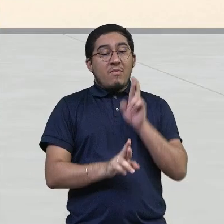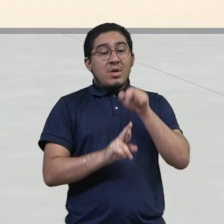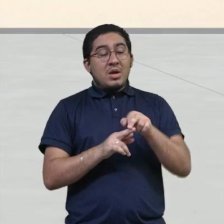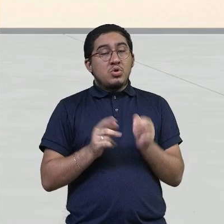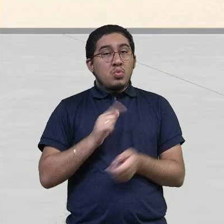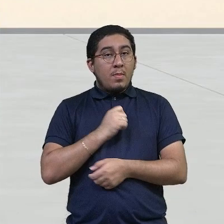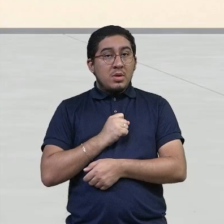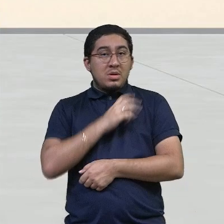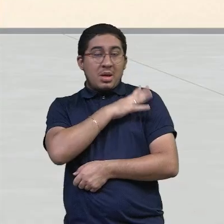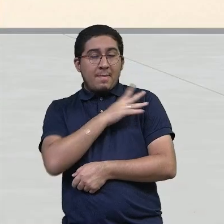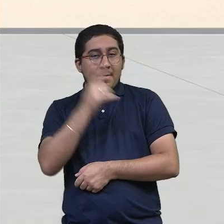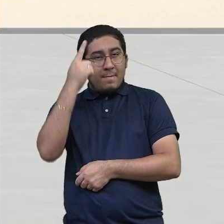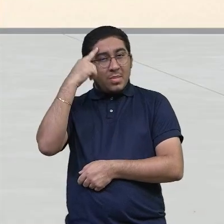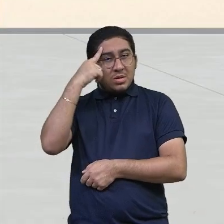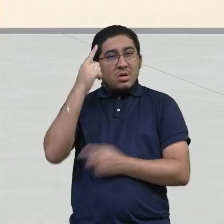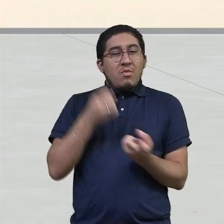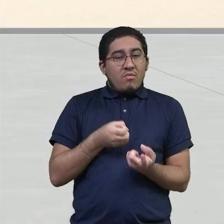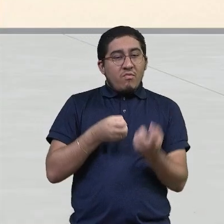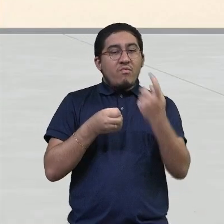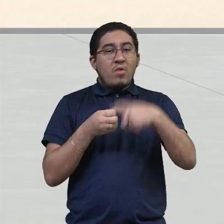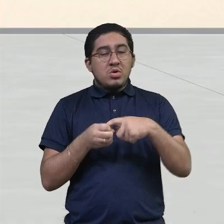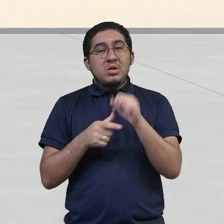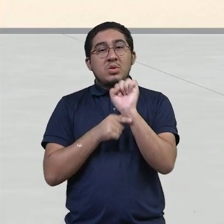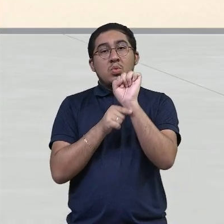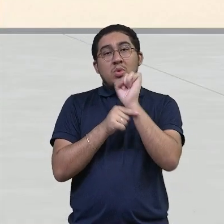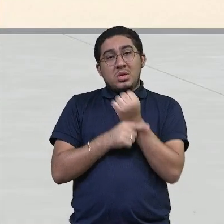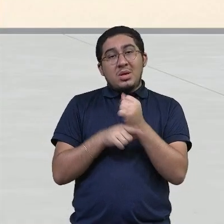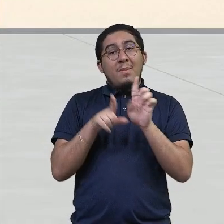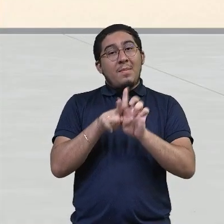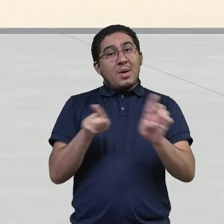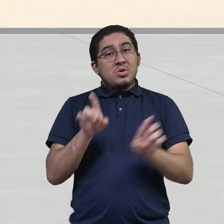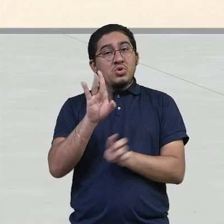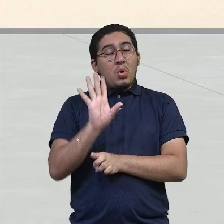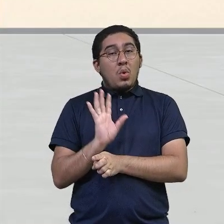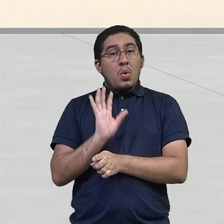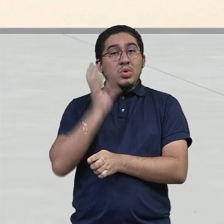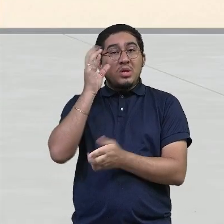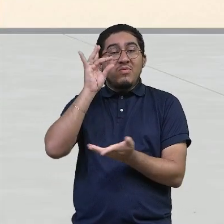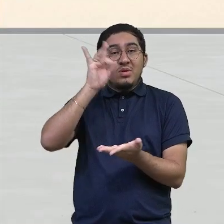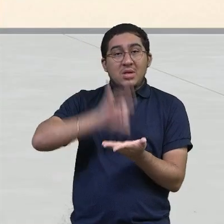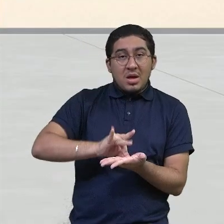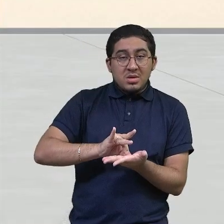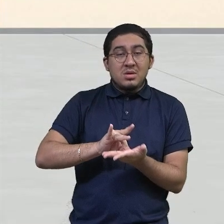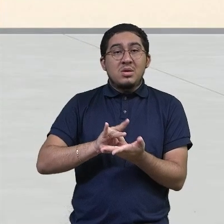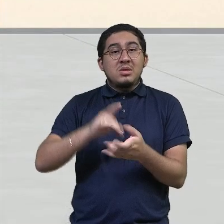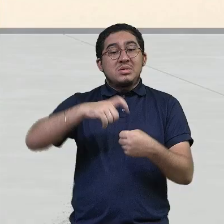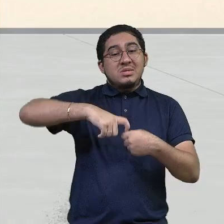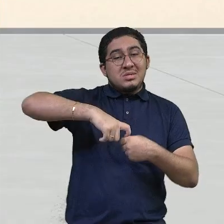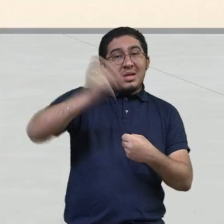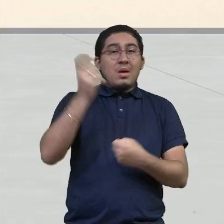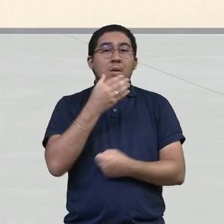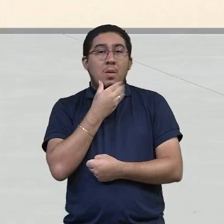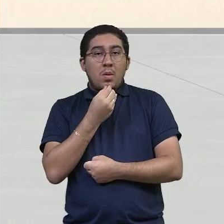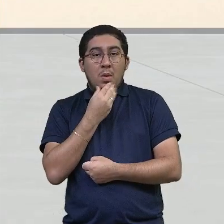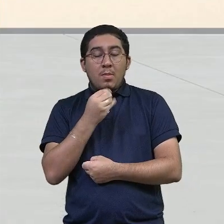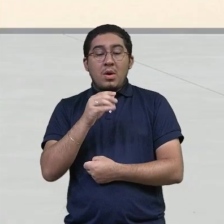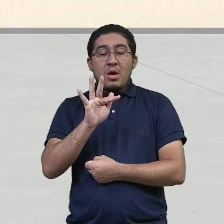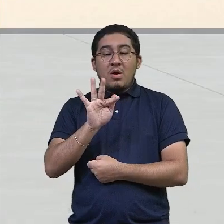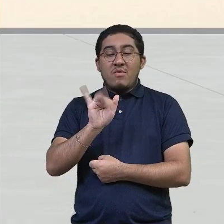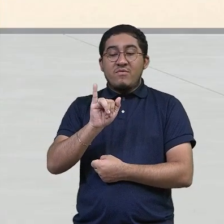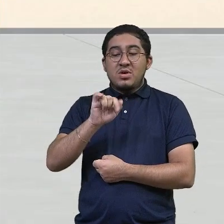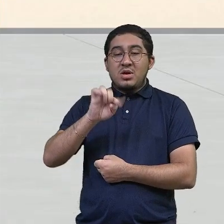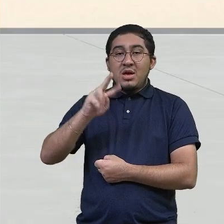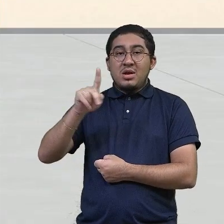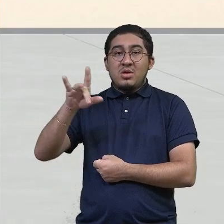segura, que de fato só vai acontecer após a saída do Figueiredo da presidência, ou seja, restabelecimento